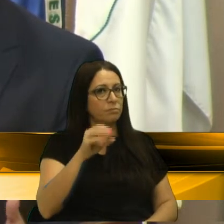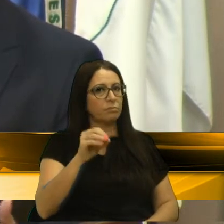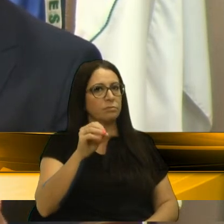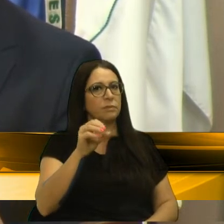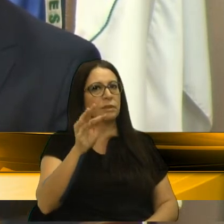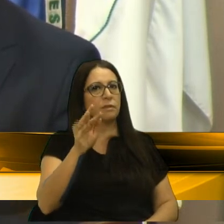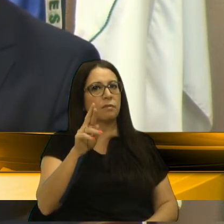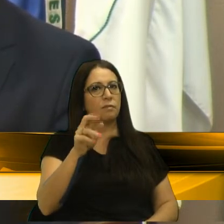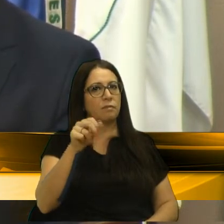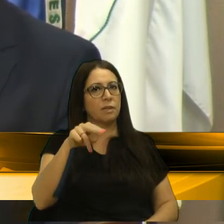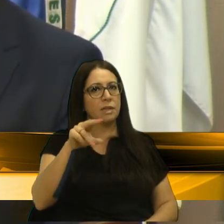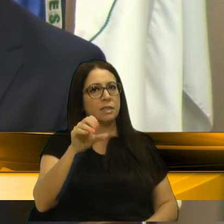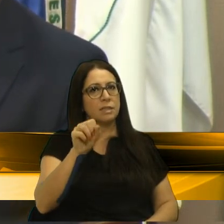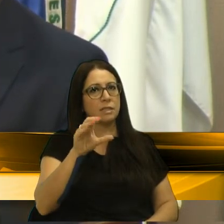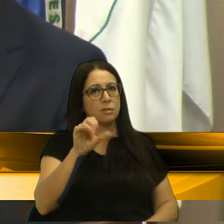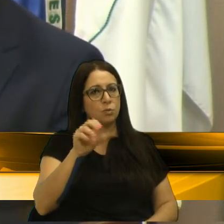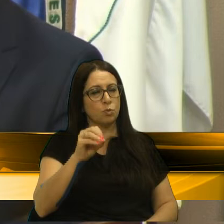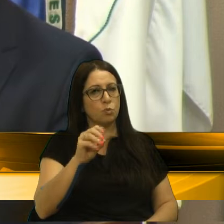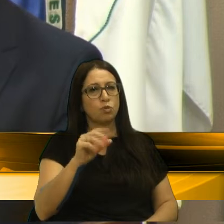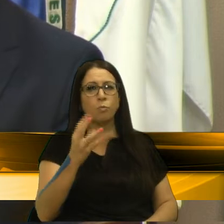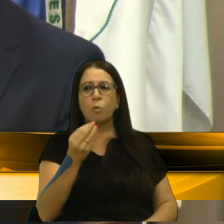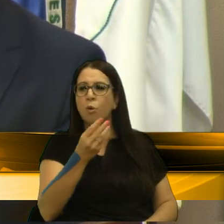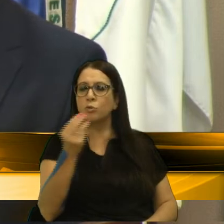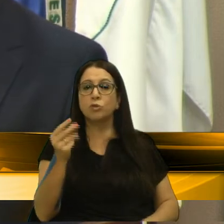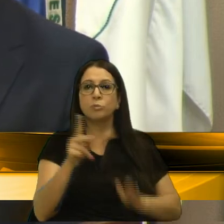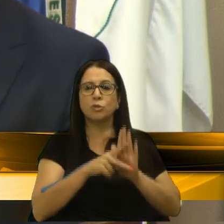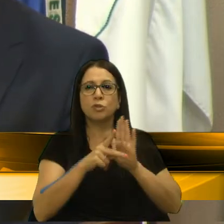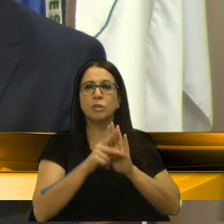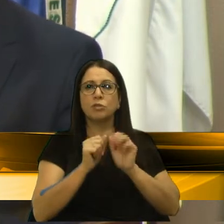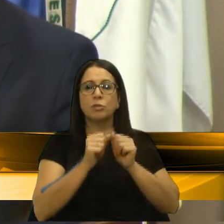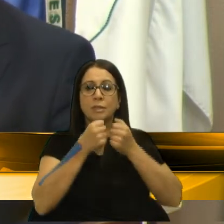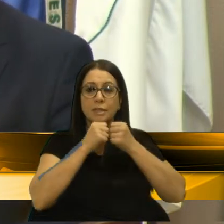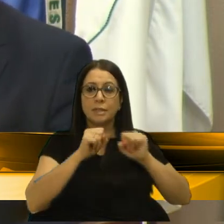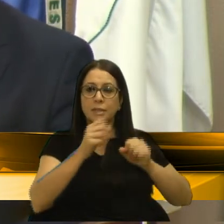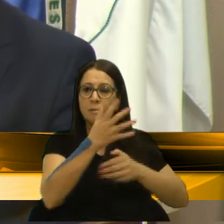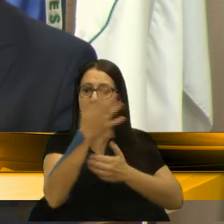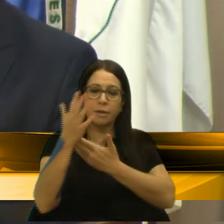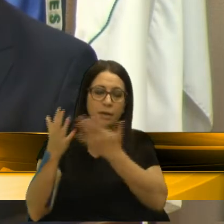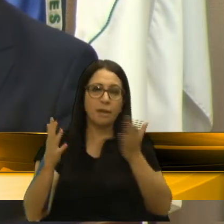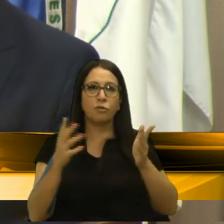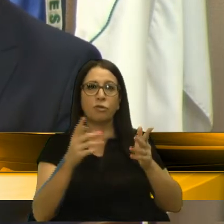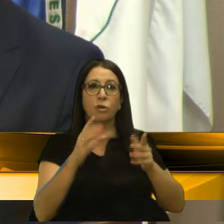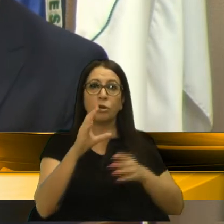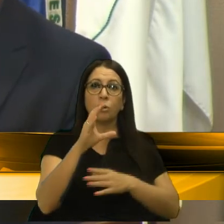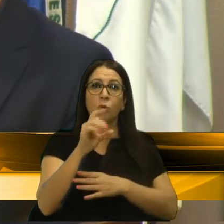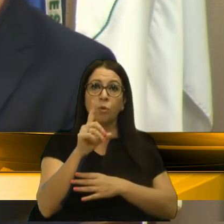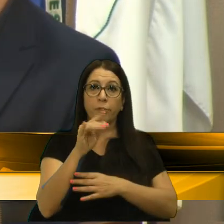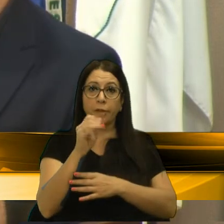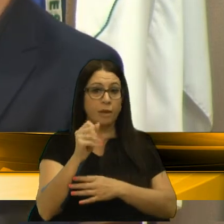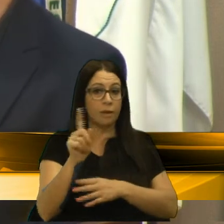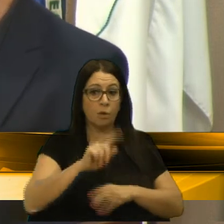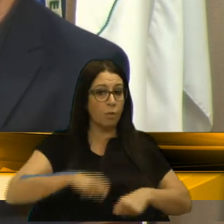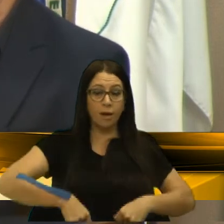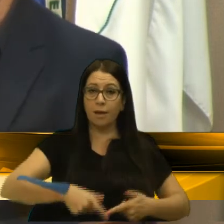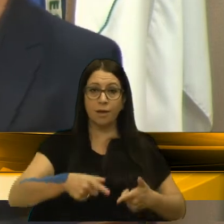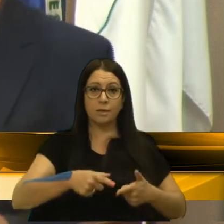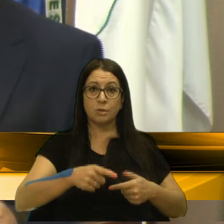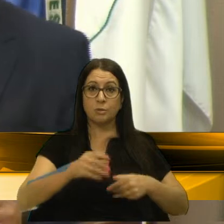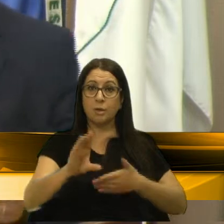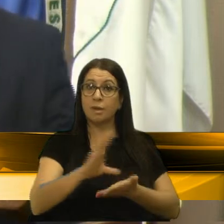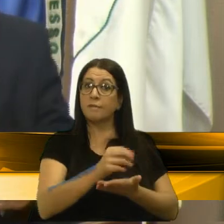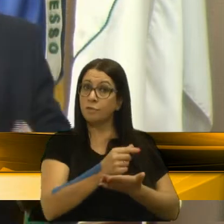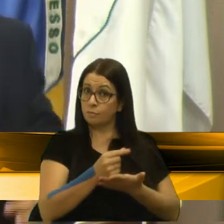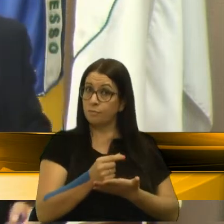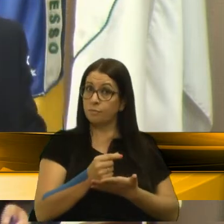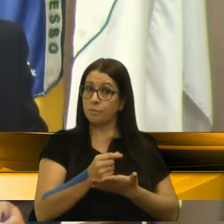vários projetos em conjunto com a Codeca, com a Secretaria do Meio Ambiente. Isso não é gasto, isso é investimento, porque quando a população